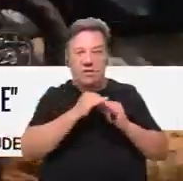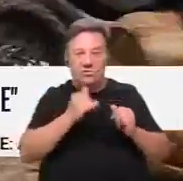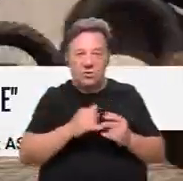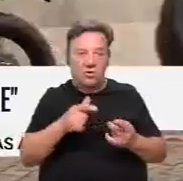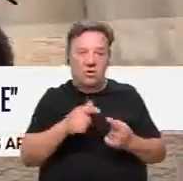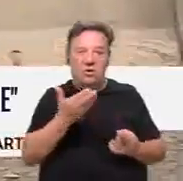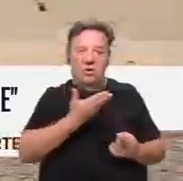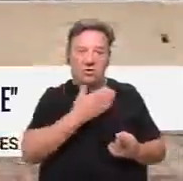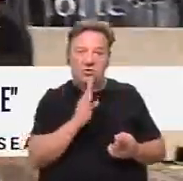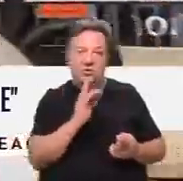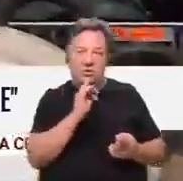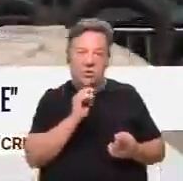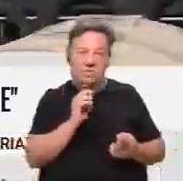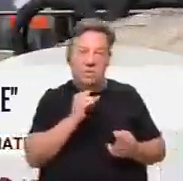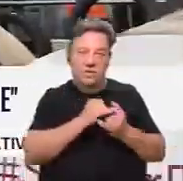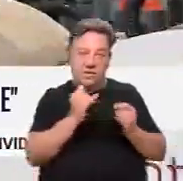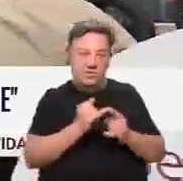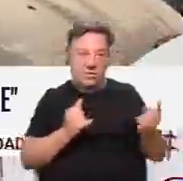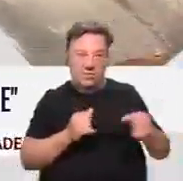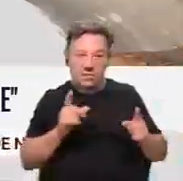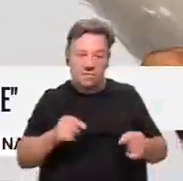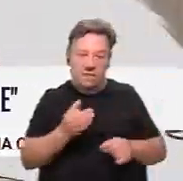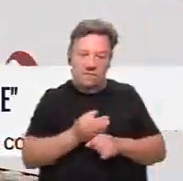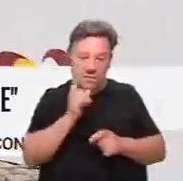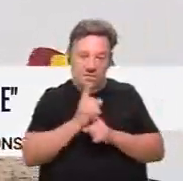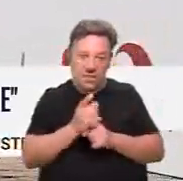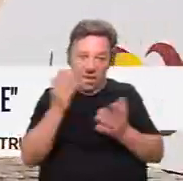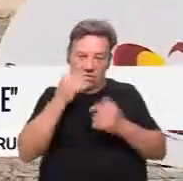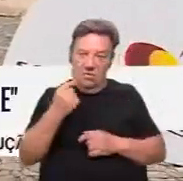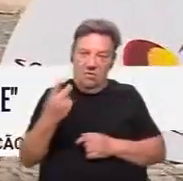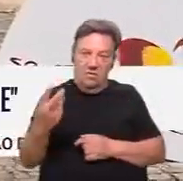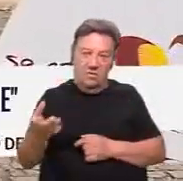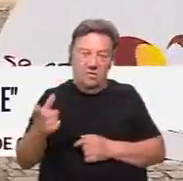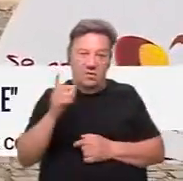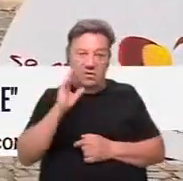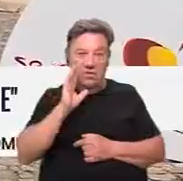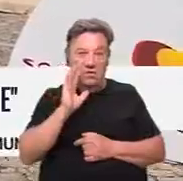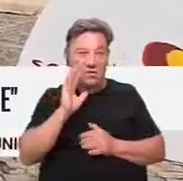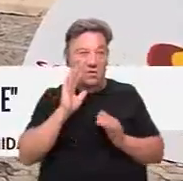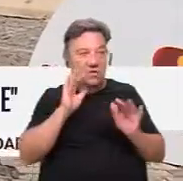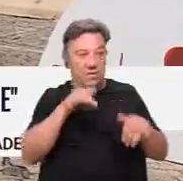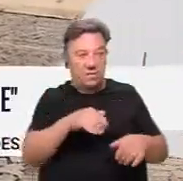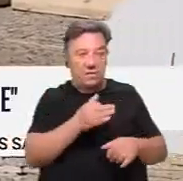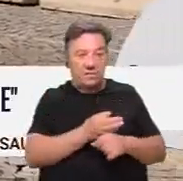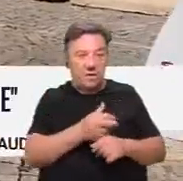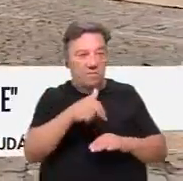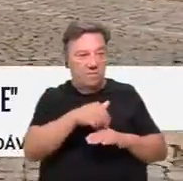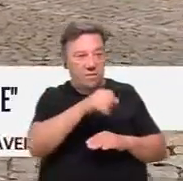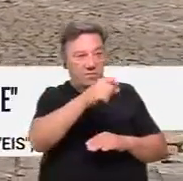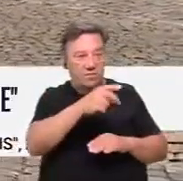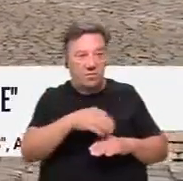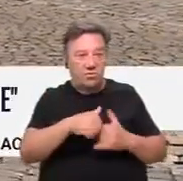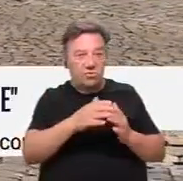DJs de renome internacional também, por isso a festa mantém-se pela noite dentro, logo que acabem as cerimónias de pódio e todo aquele